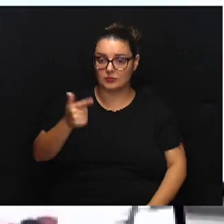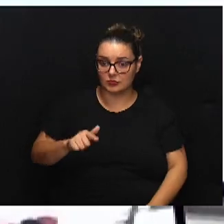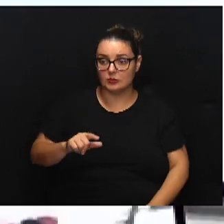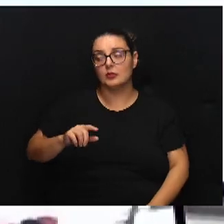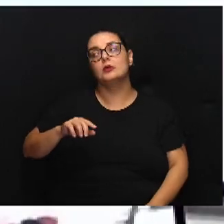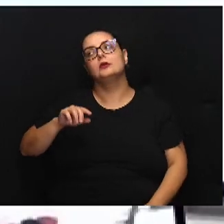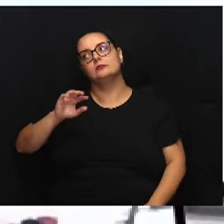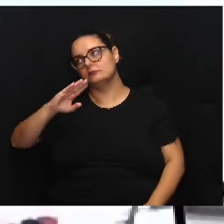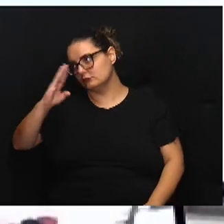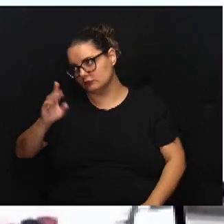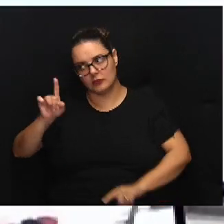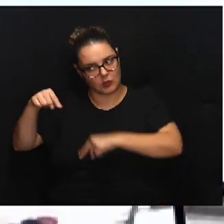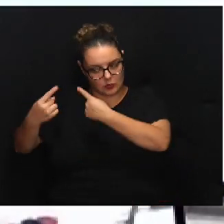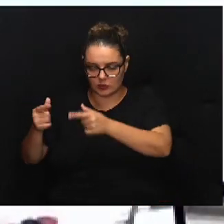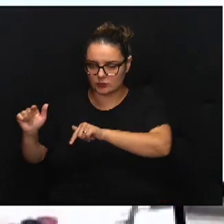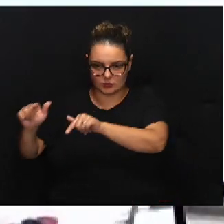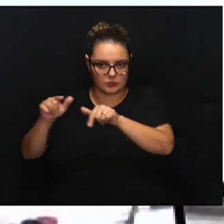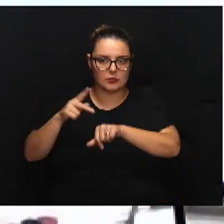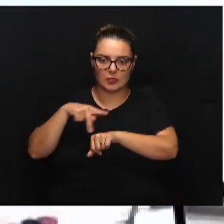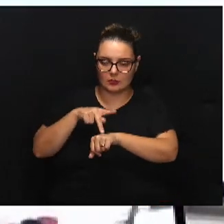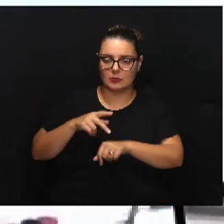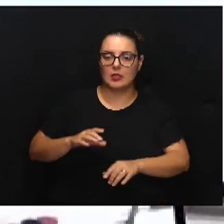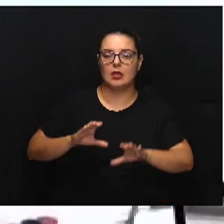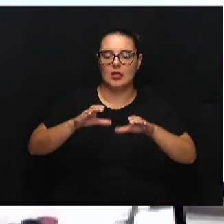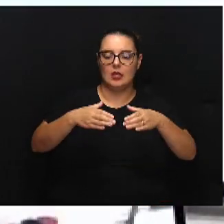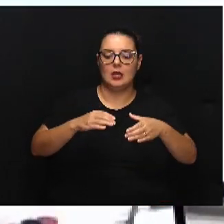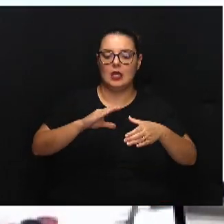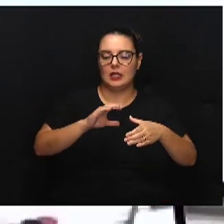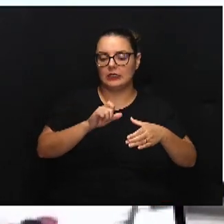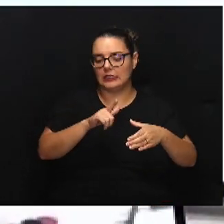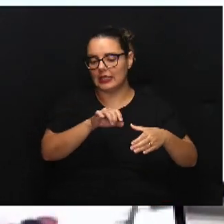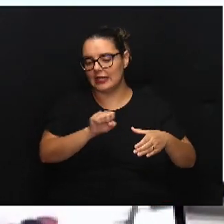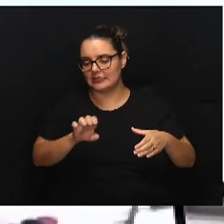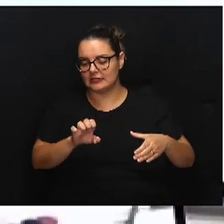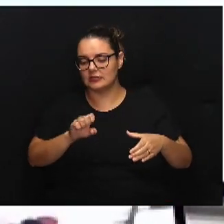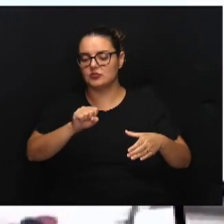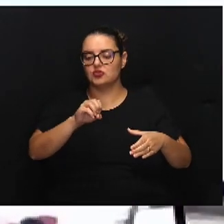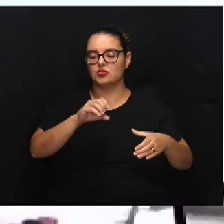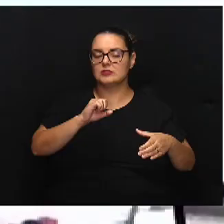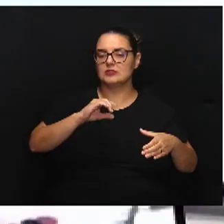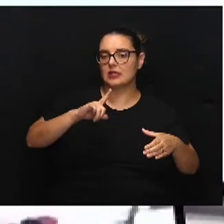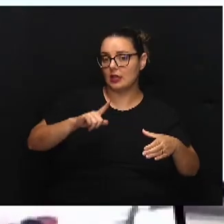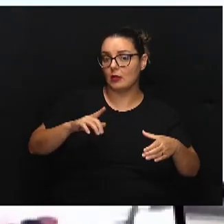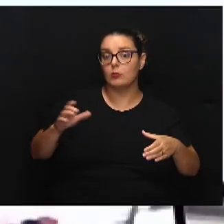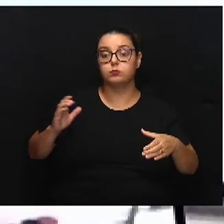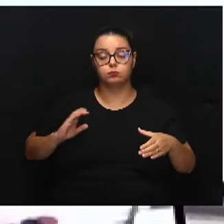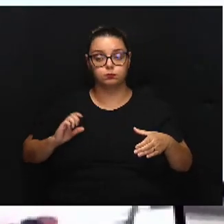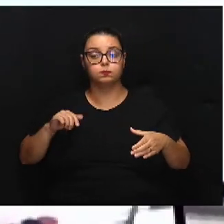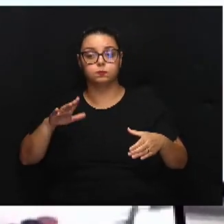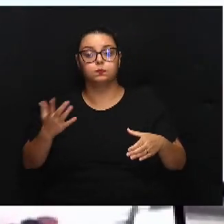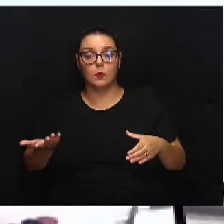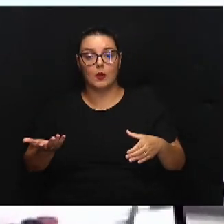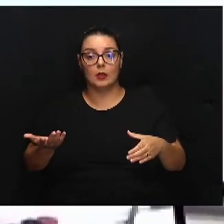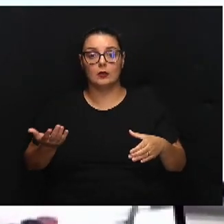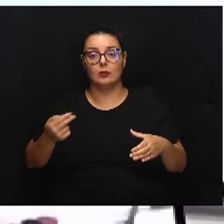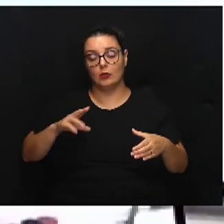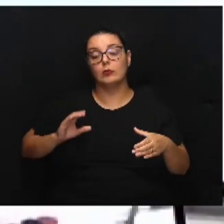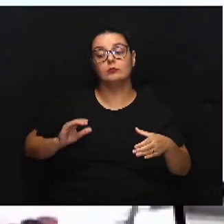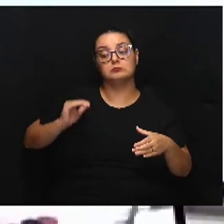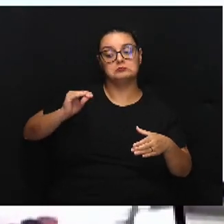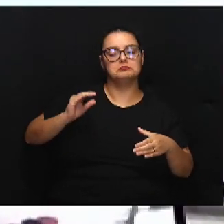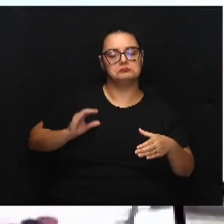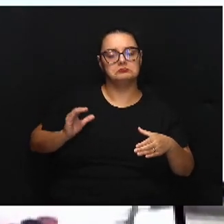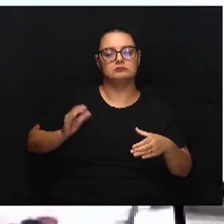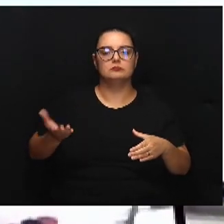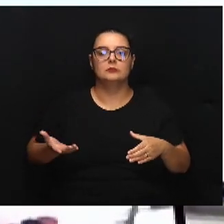Brasil, em que nas classes sociais mais elevadas ou mais abastadas, a taxa de